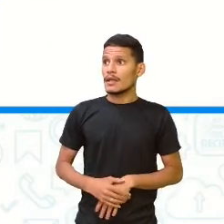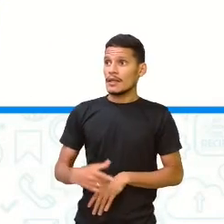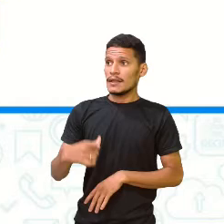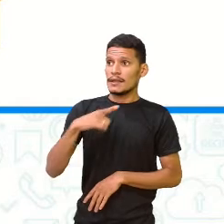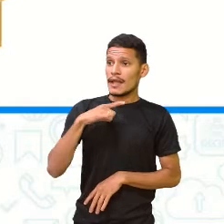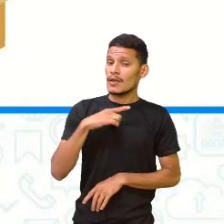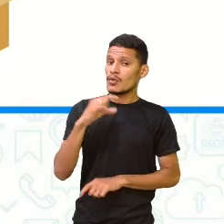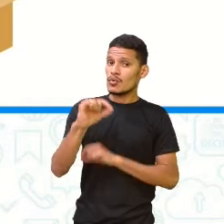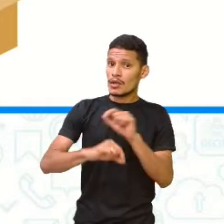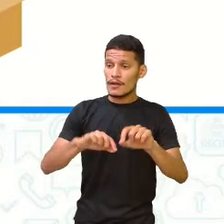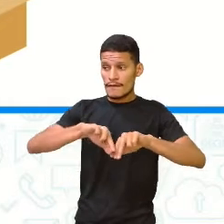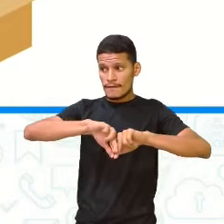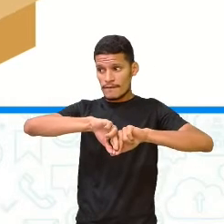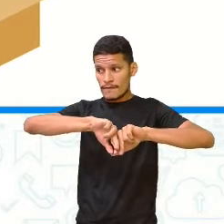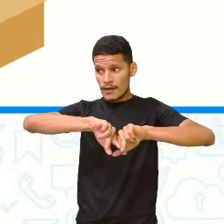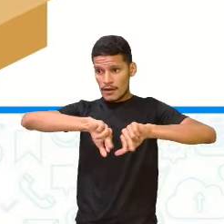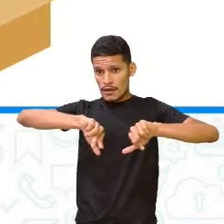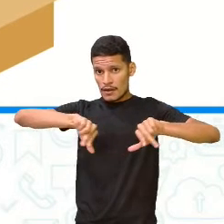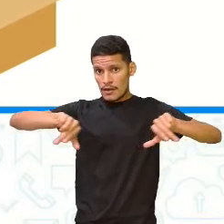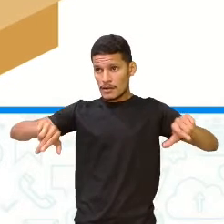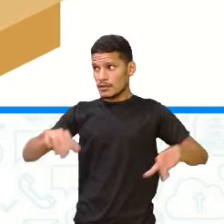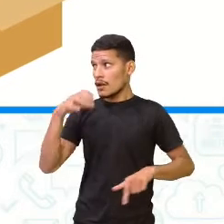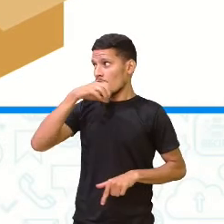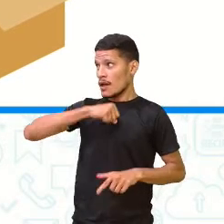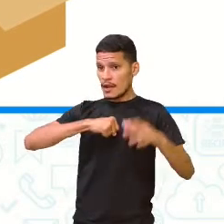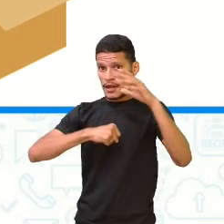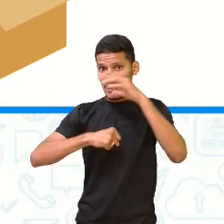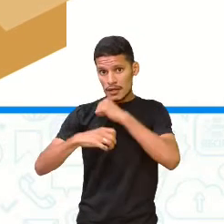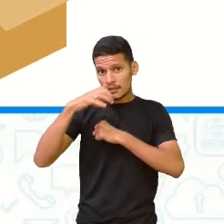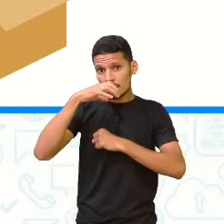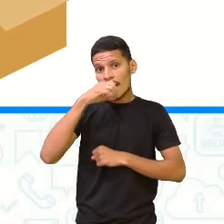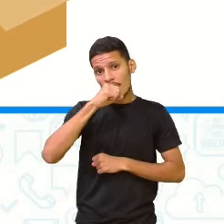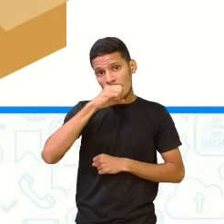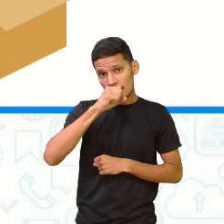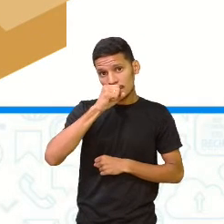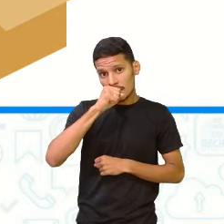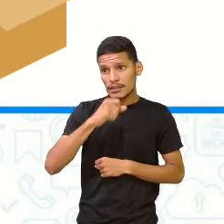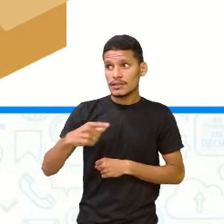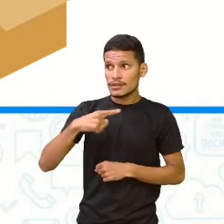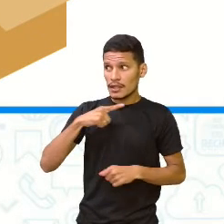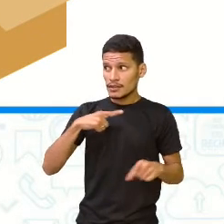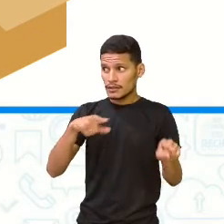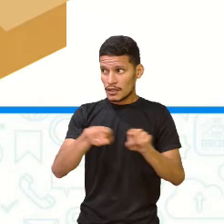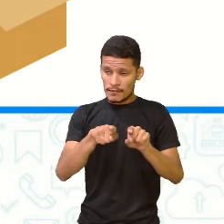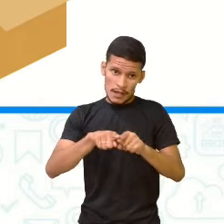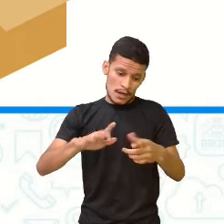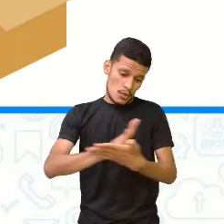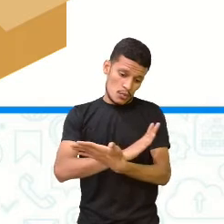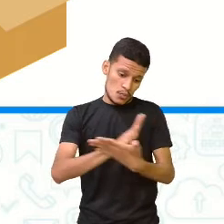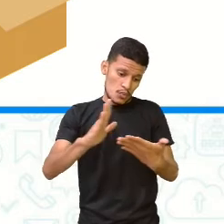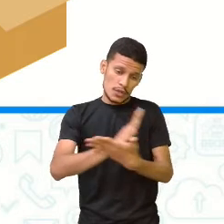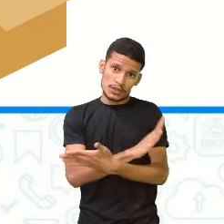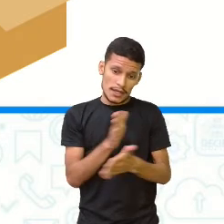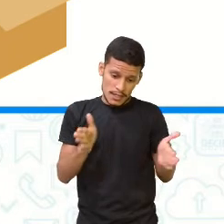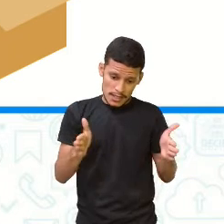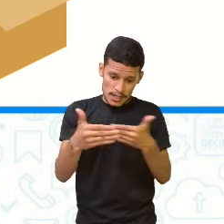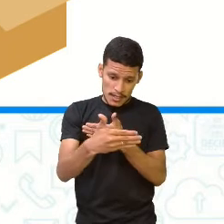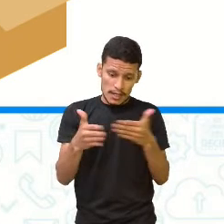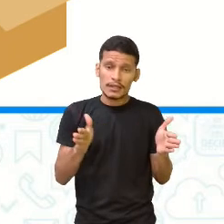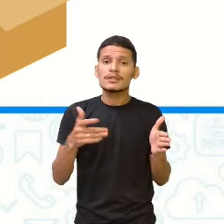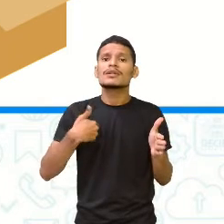tenho várias laranjas e eu tenho caixas. O que é que eu vou fazer